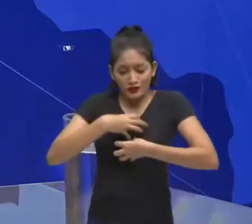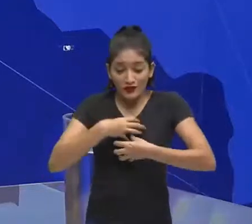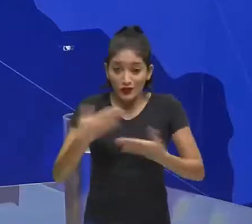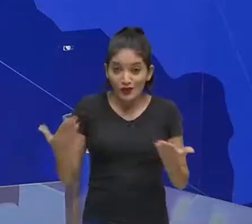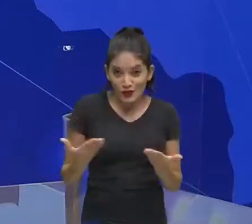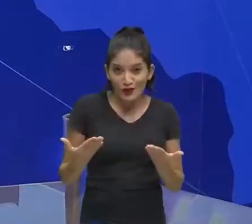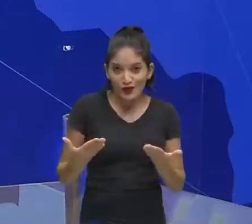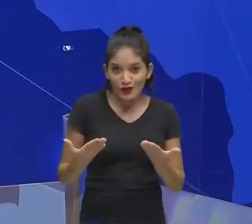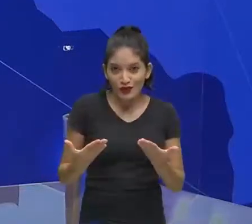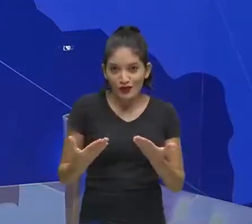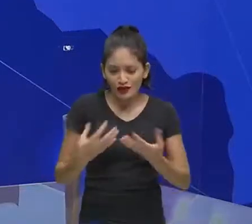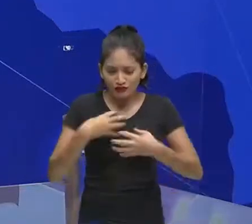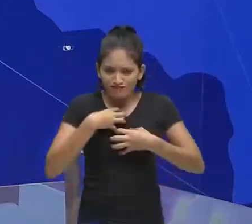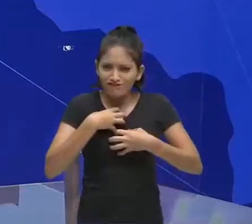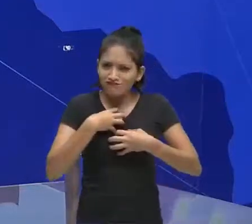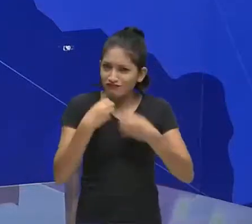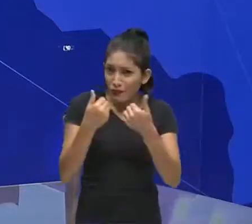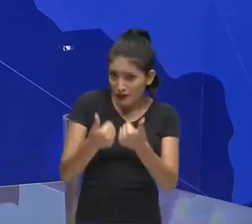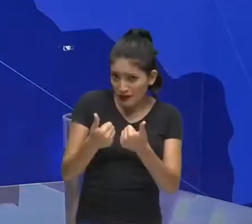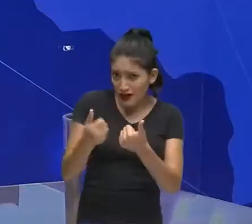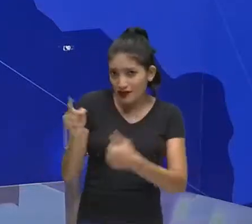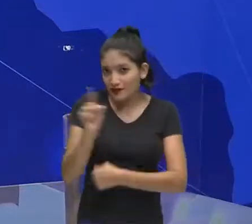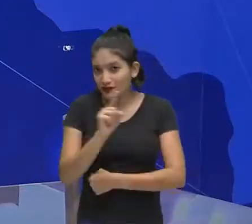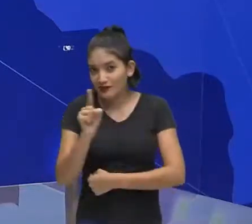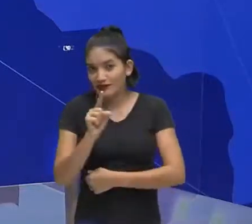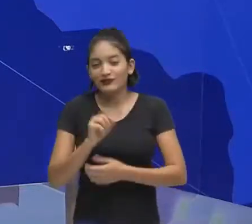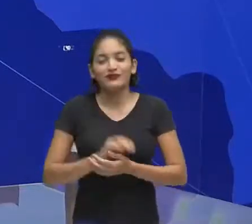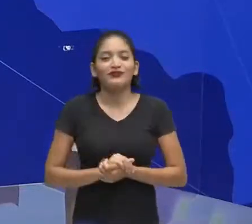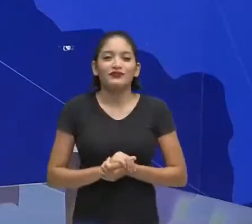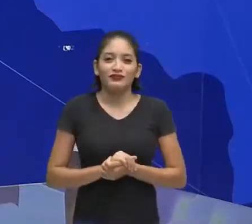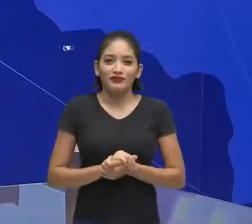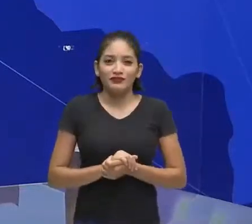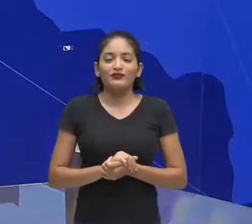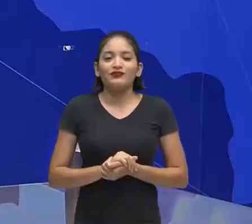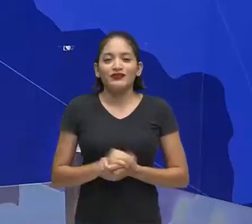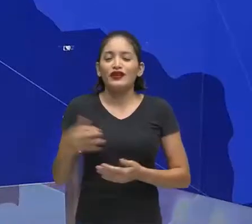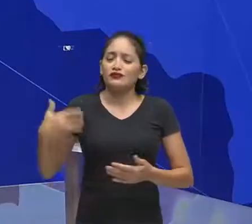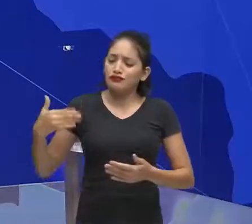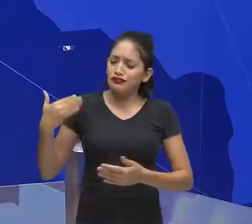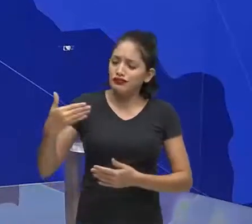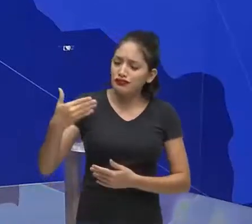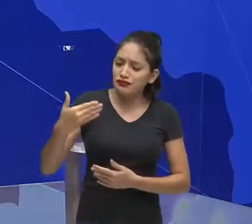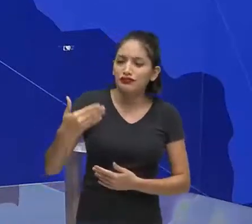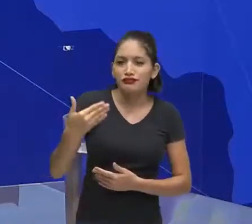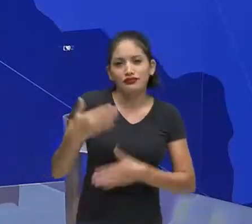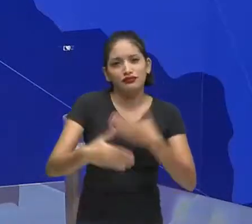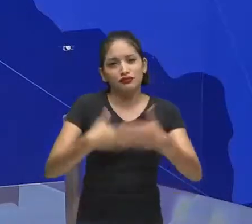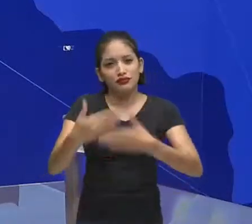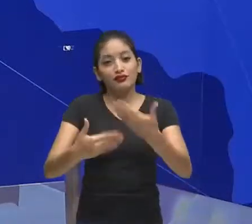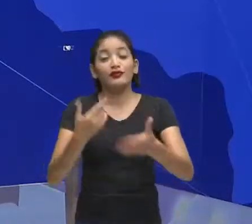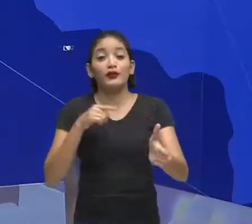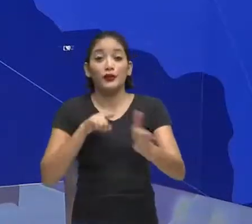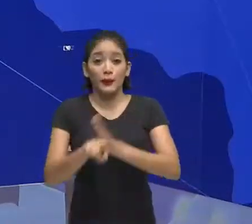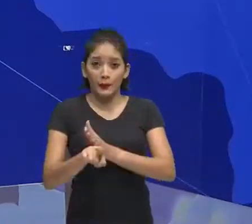como é que eu estou hoje. Então a gente tem esse histórico de evolução a partir dessas perguntas,